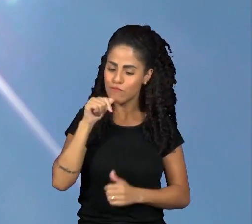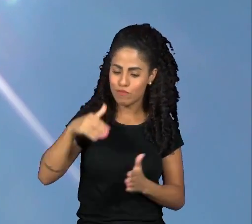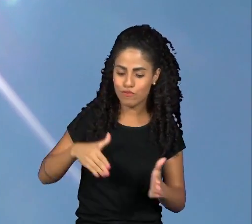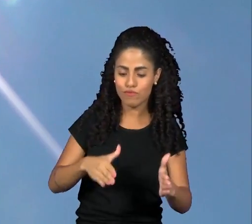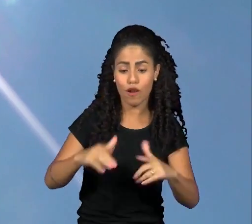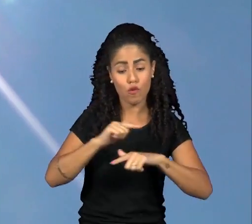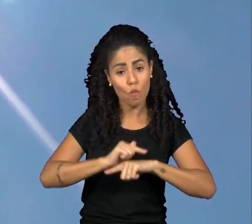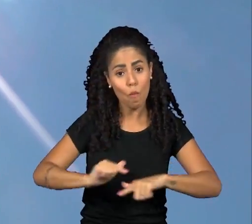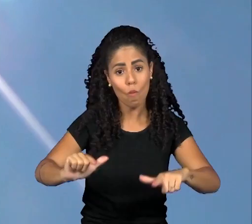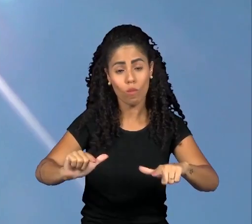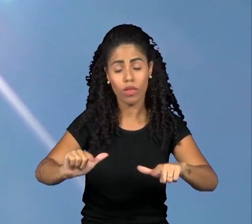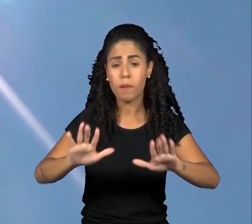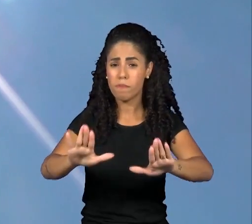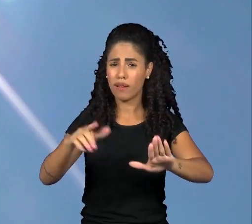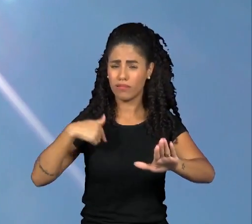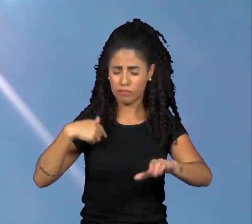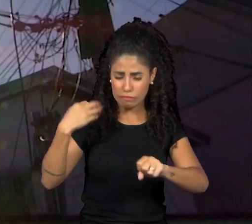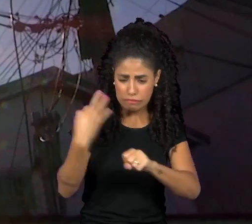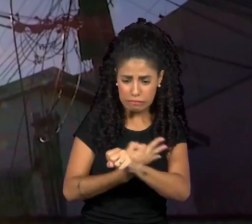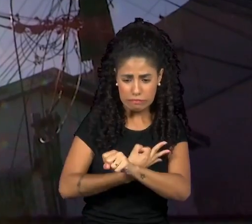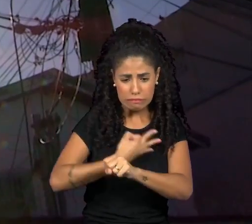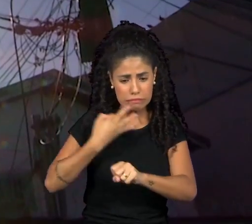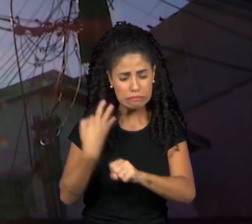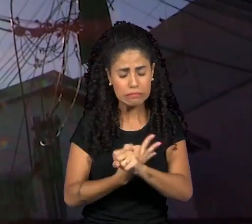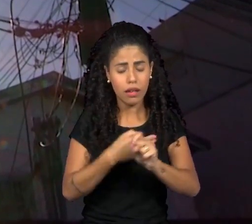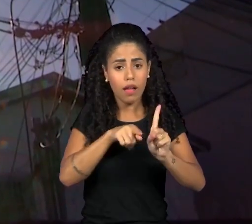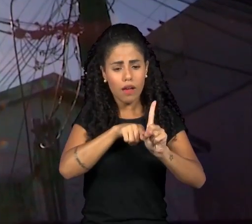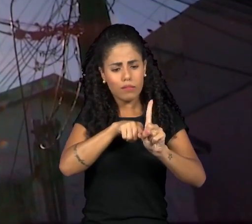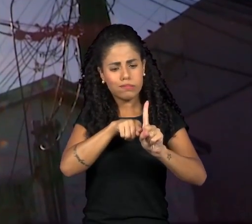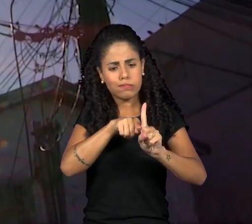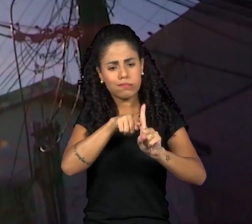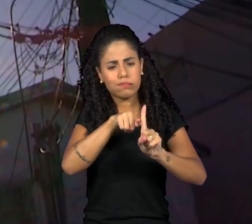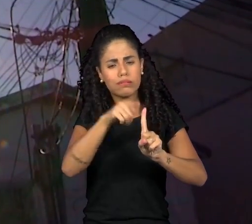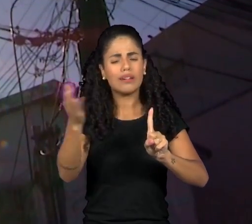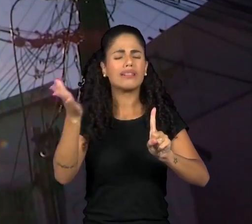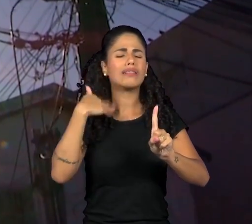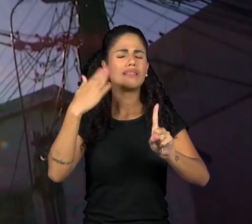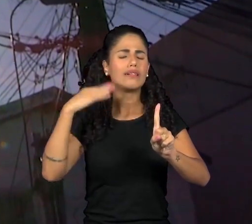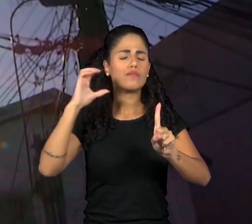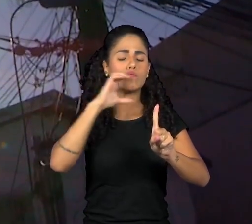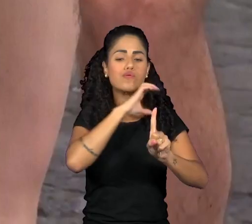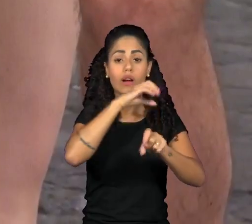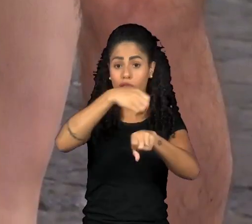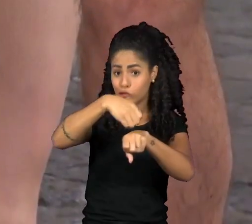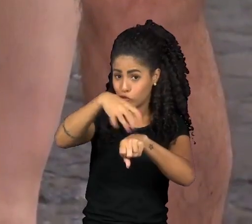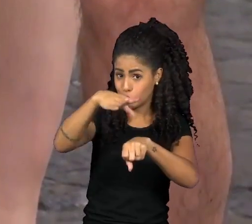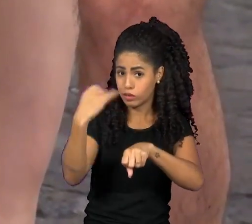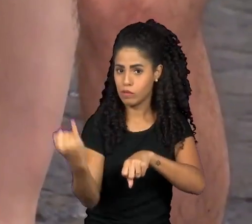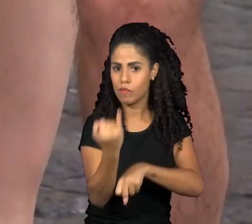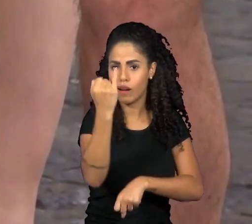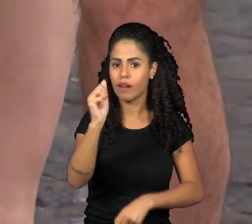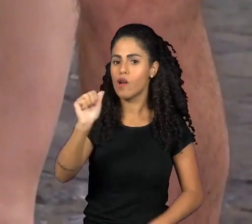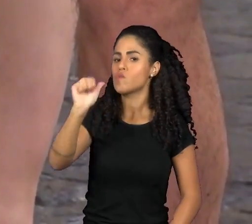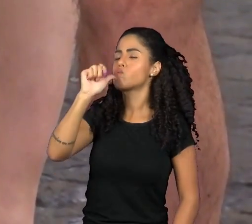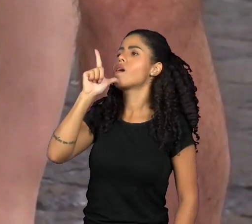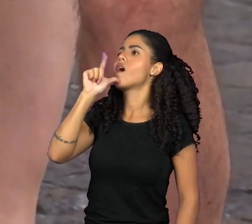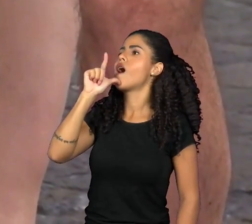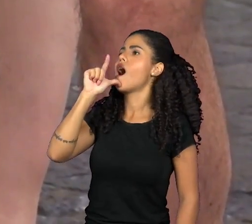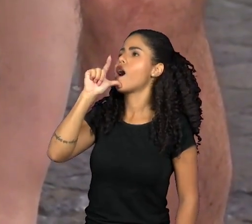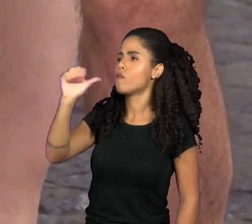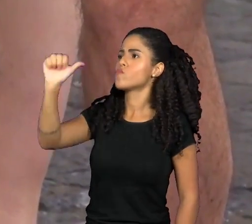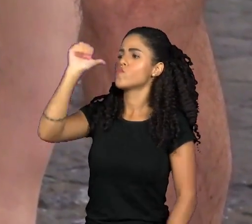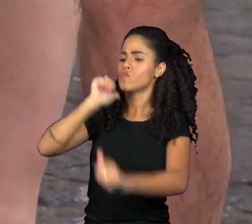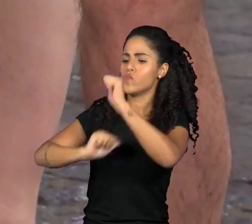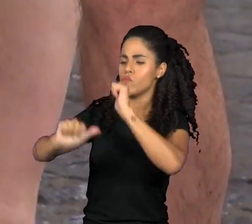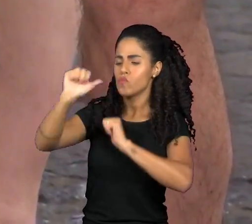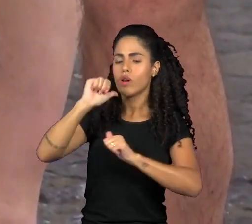Para enfrentar o calor extremo, vale também seguir algumas dicas individuais. Beber muita água e prestar